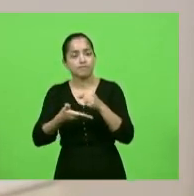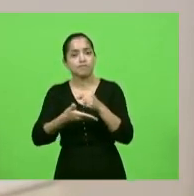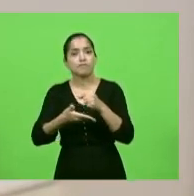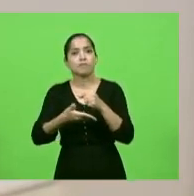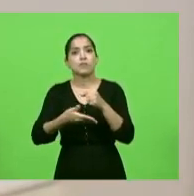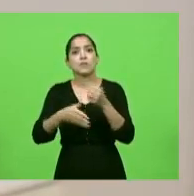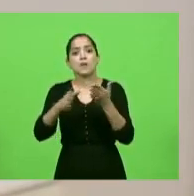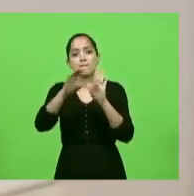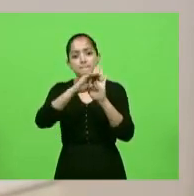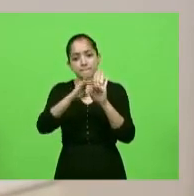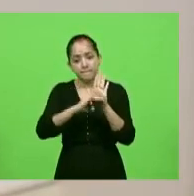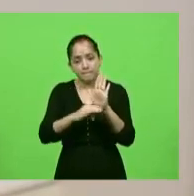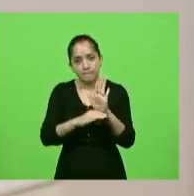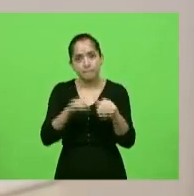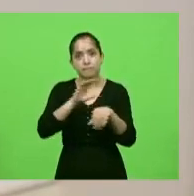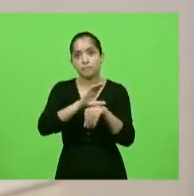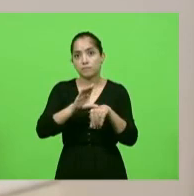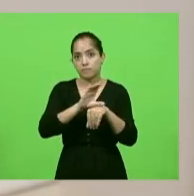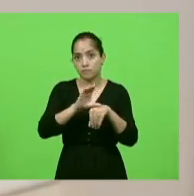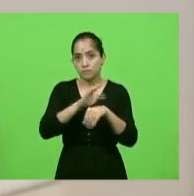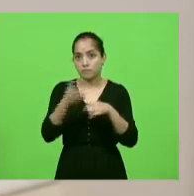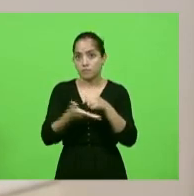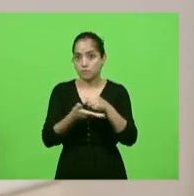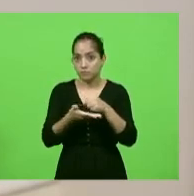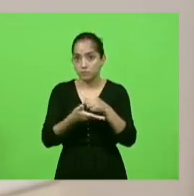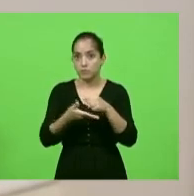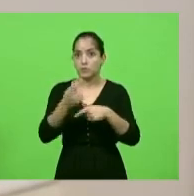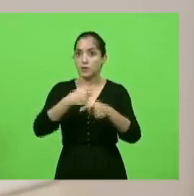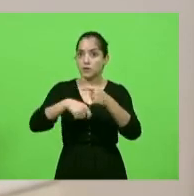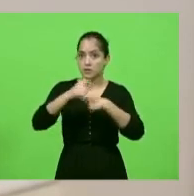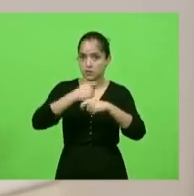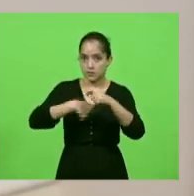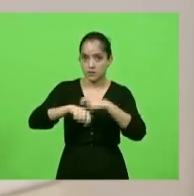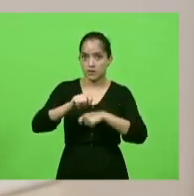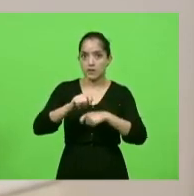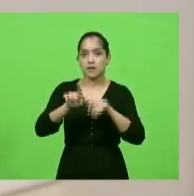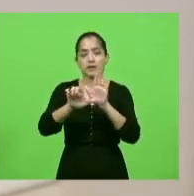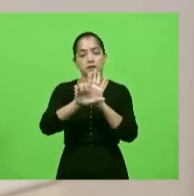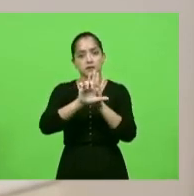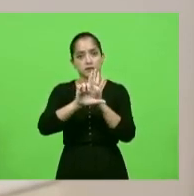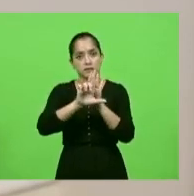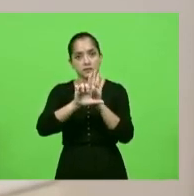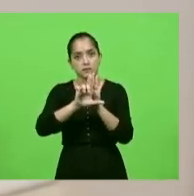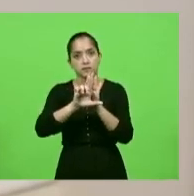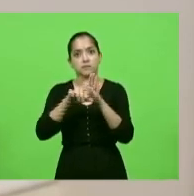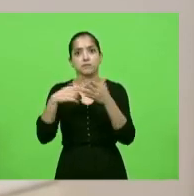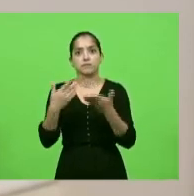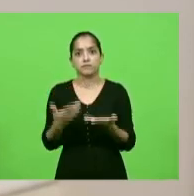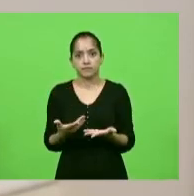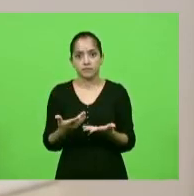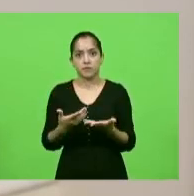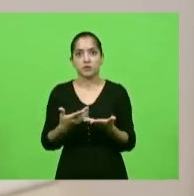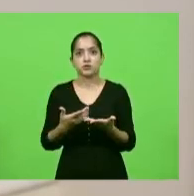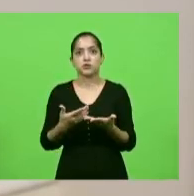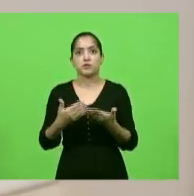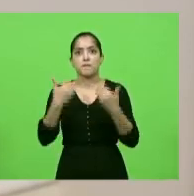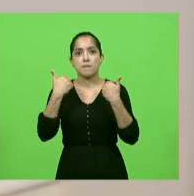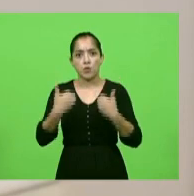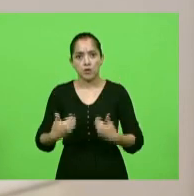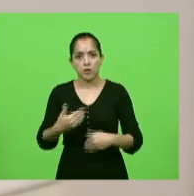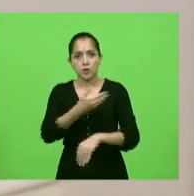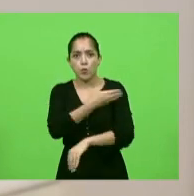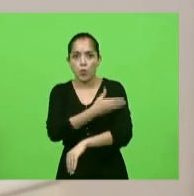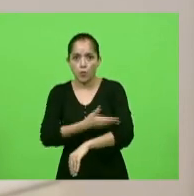constitucionais, dentre eles os pilares administrativos da legalidade, impessoalidade, moralidade, publicidade